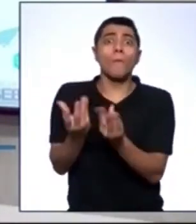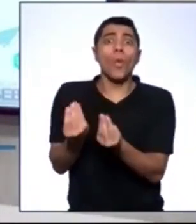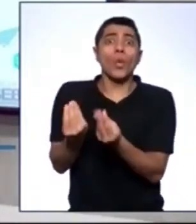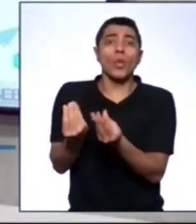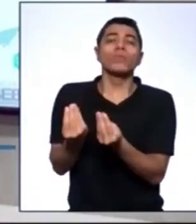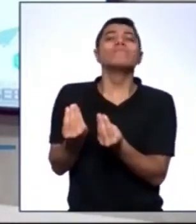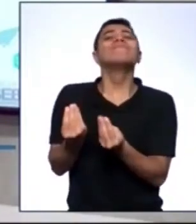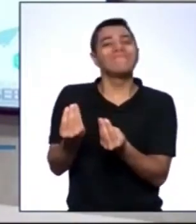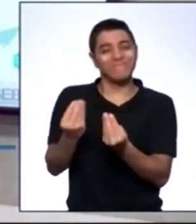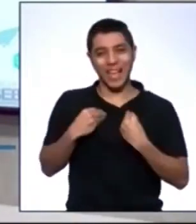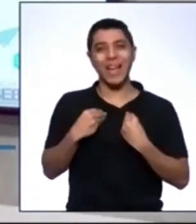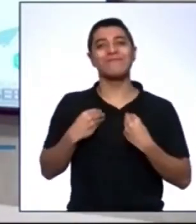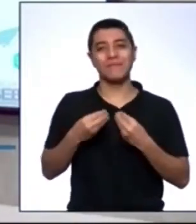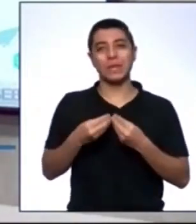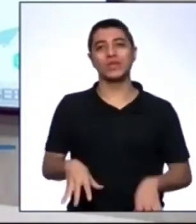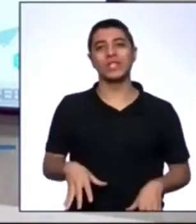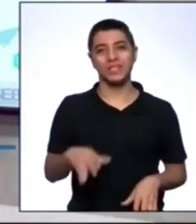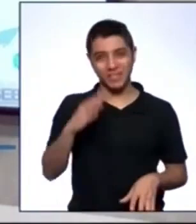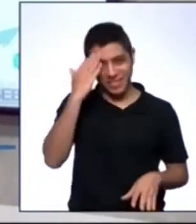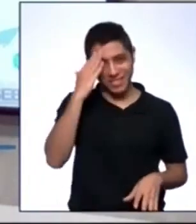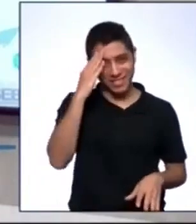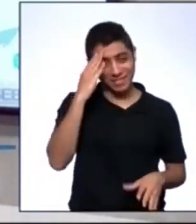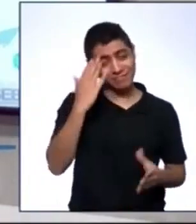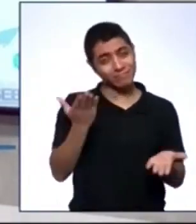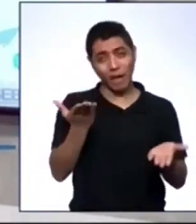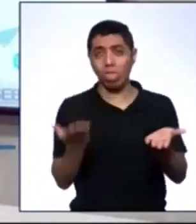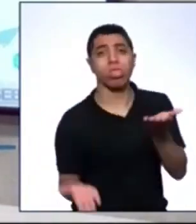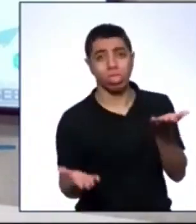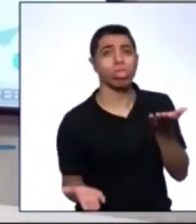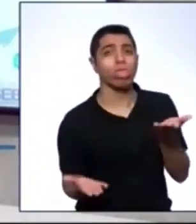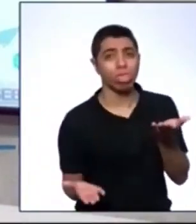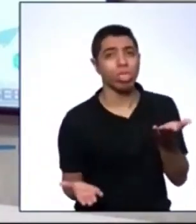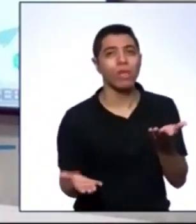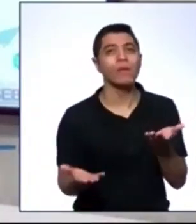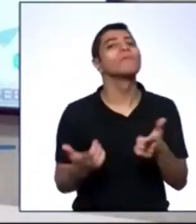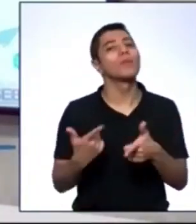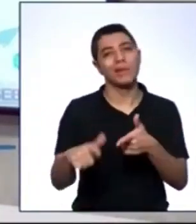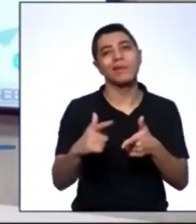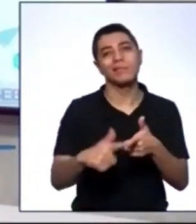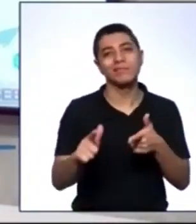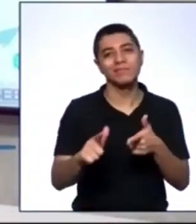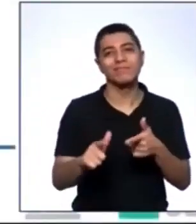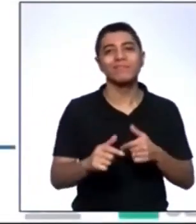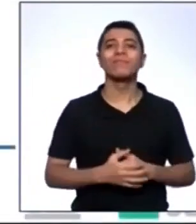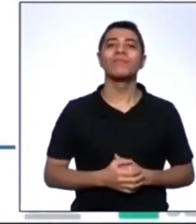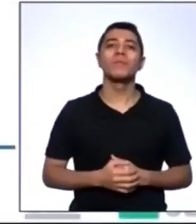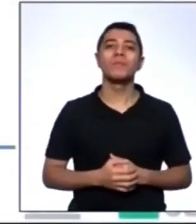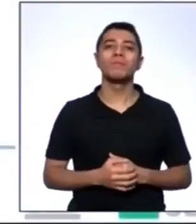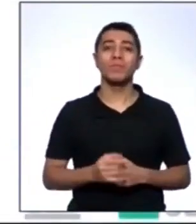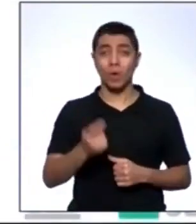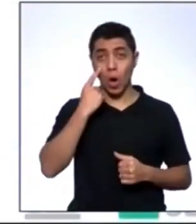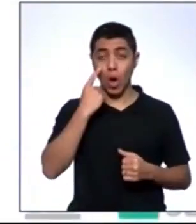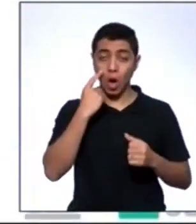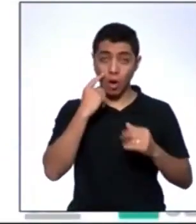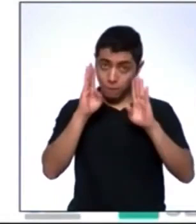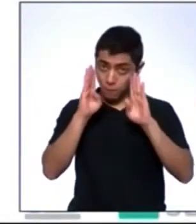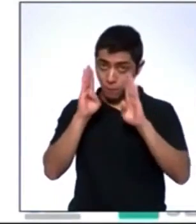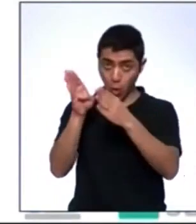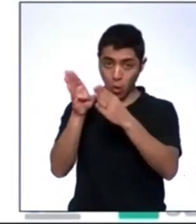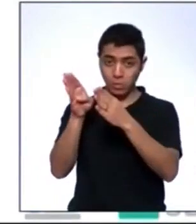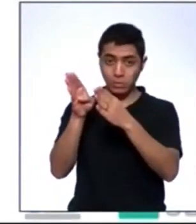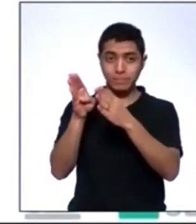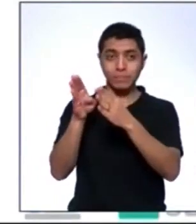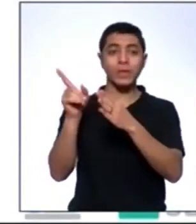um desequilíbrio e prejudicial. Como você vai ver aqui, ó, tudo bem? Eu estou te apresentando, foca aí, ó. Eu estou te apresentando